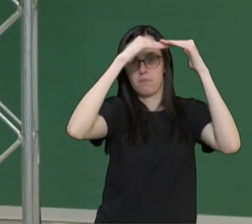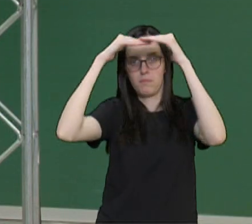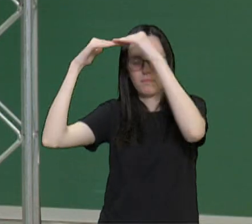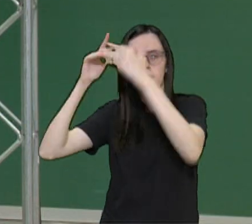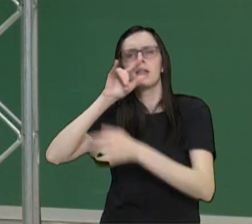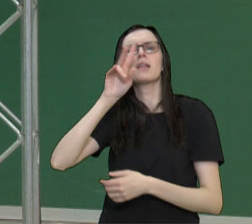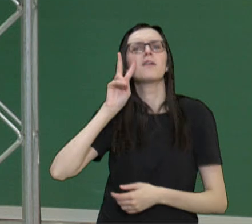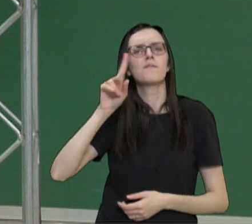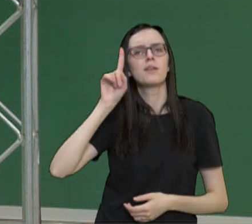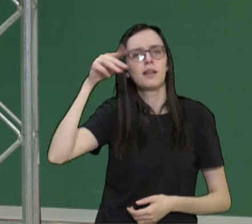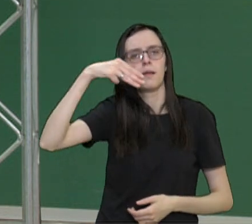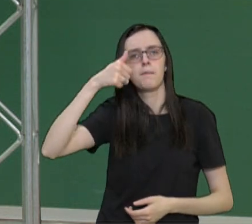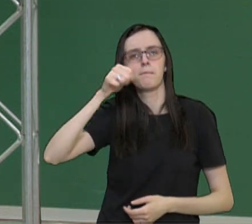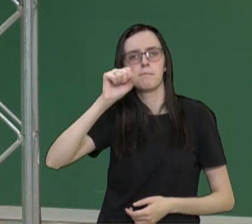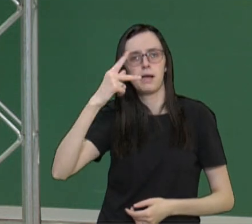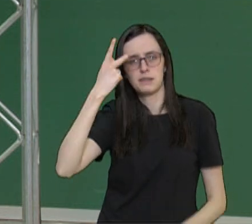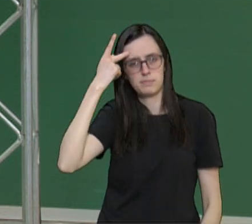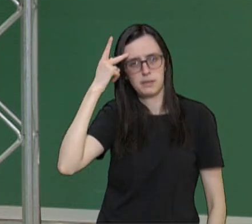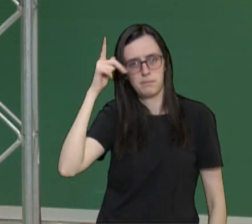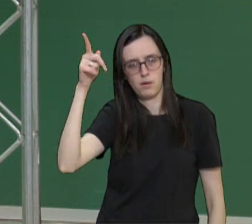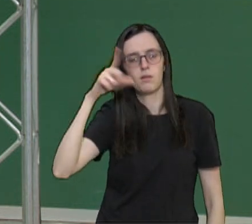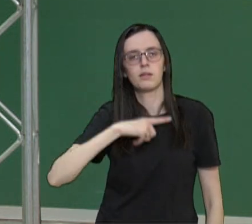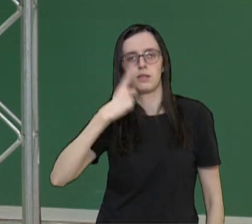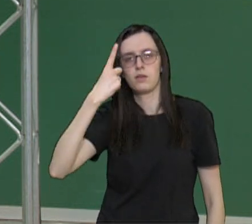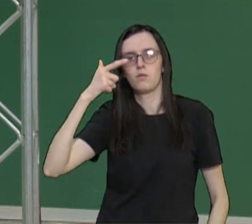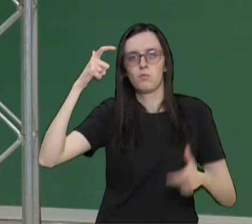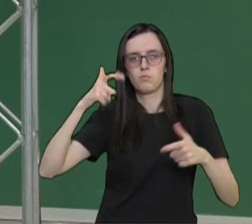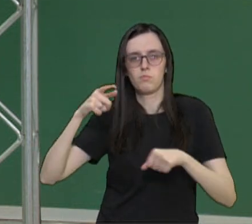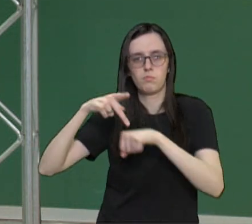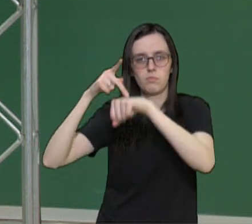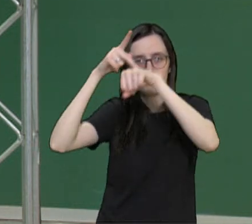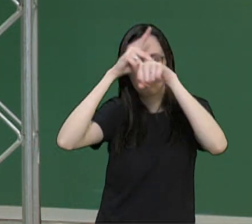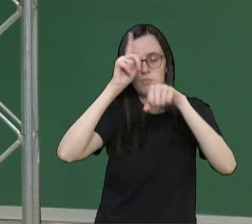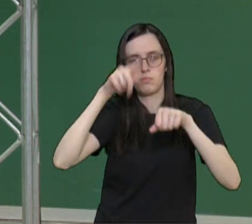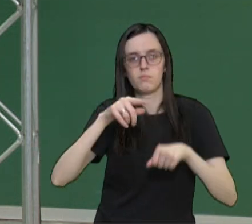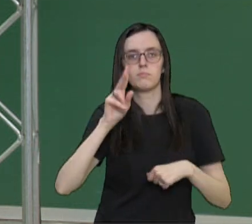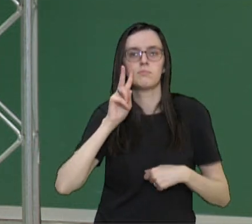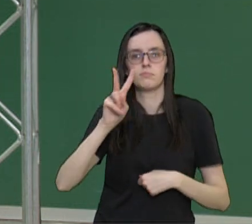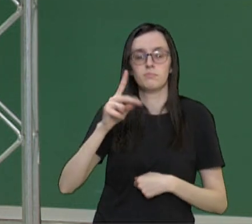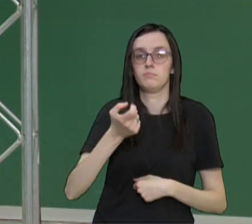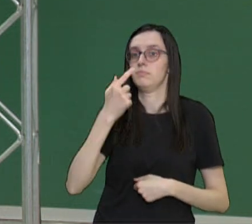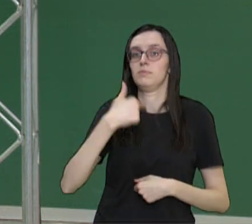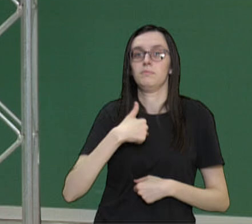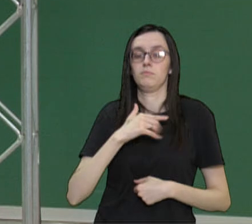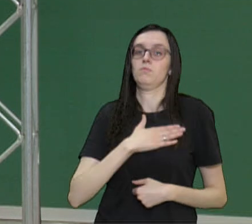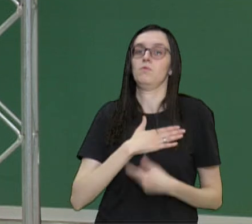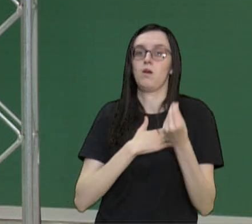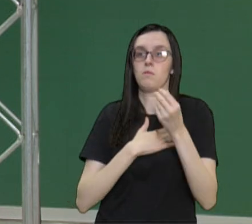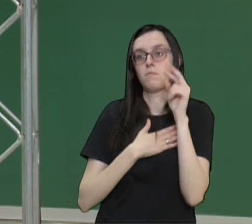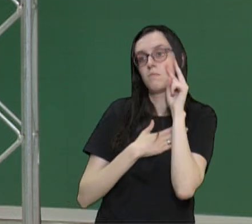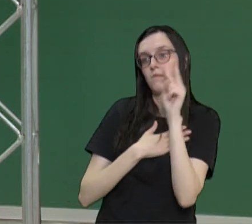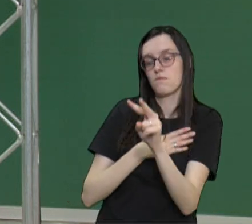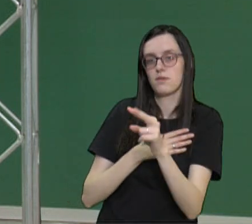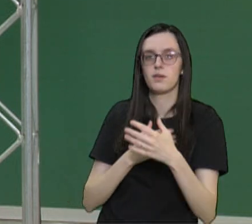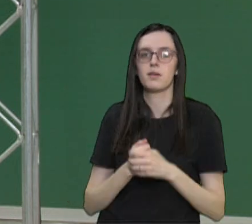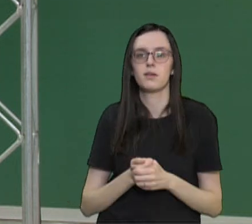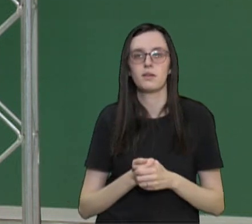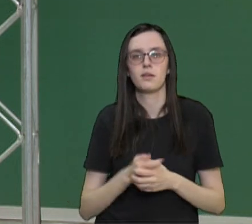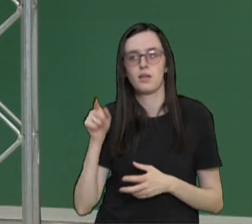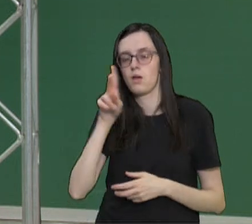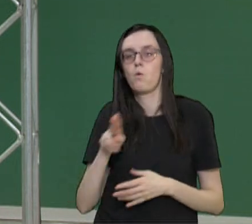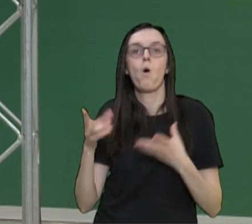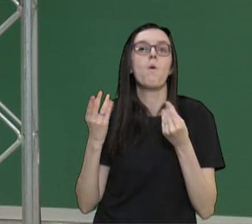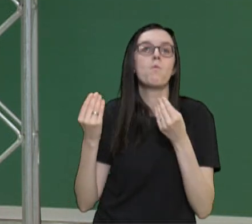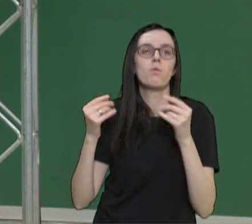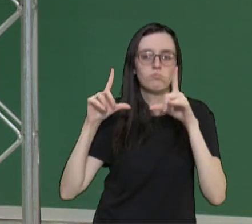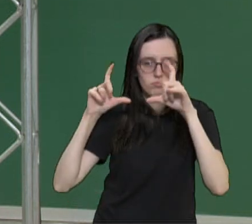MASP em São Paulo, tem uma escultura do Degas com um véuzinho maravilhosa, sou muito fã. E ele usava bastante o artifício